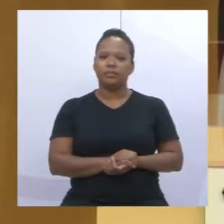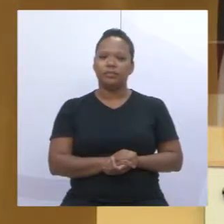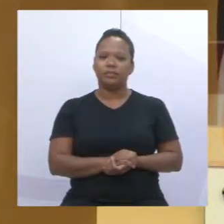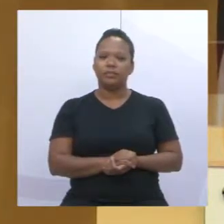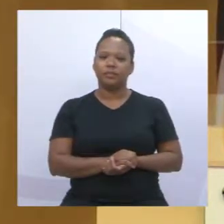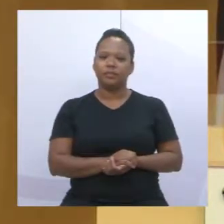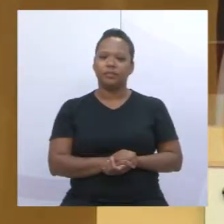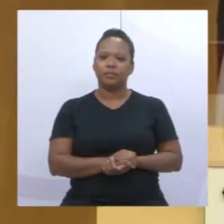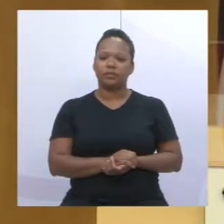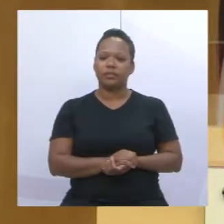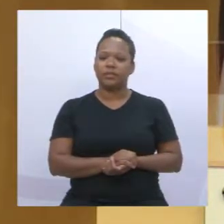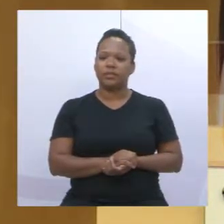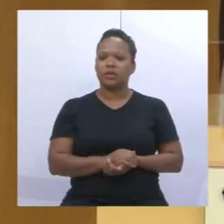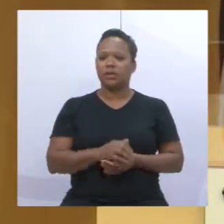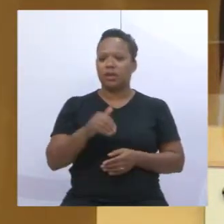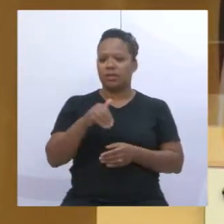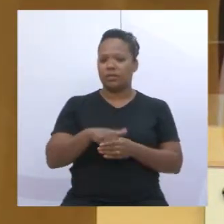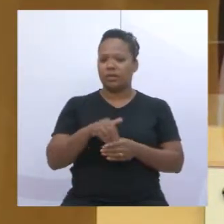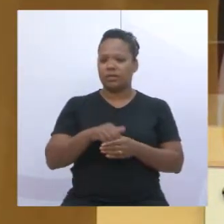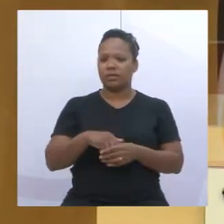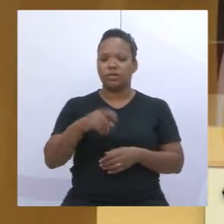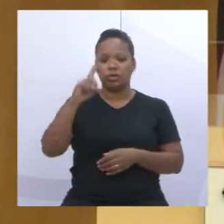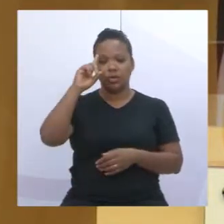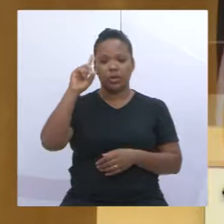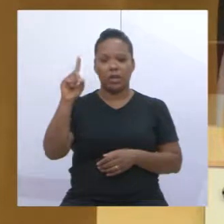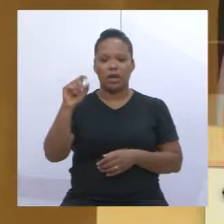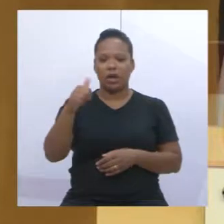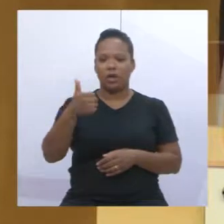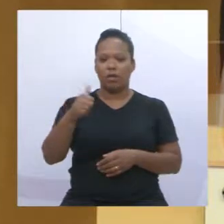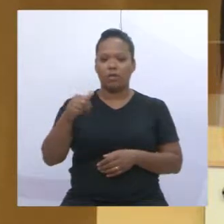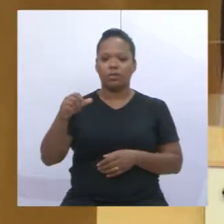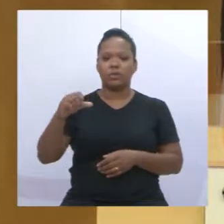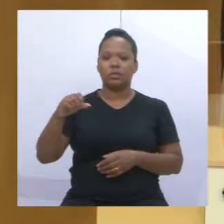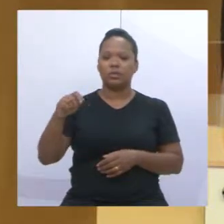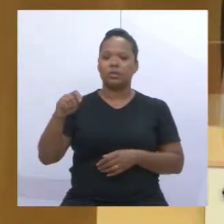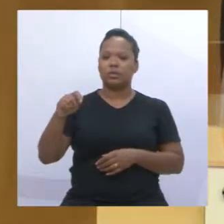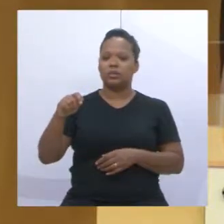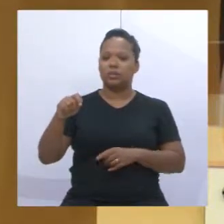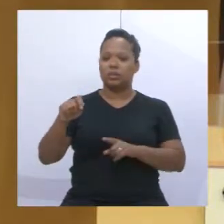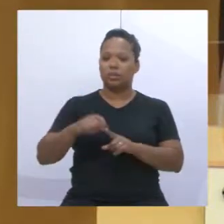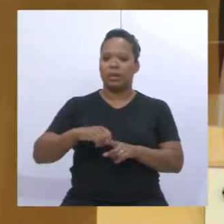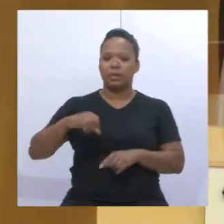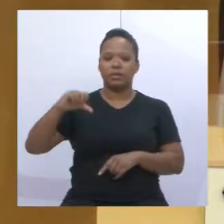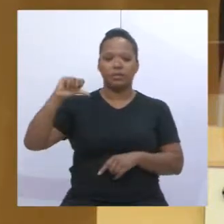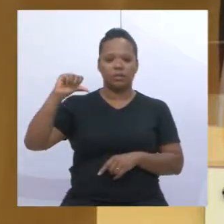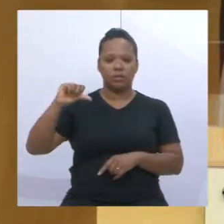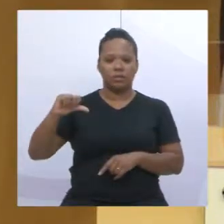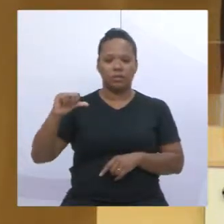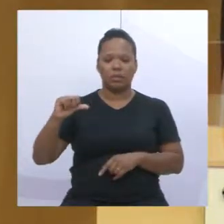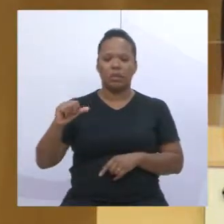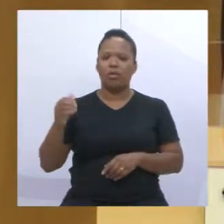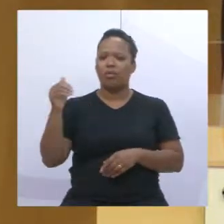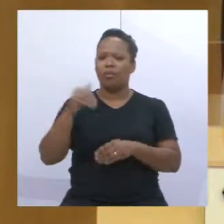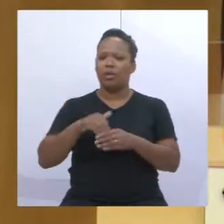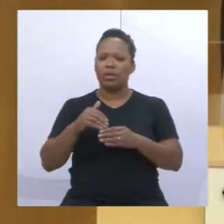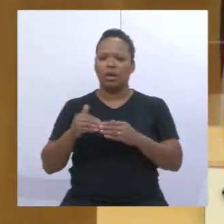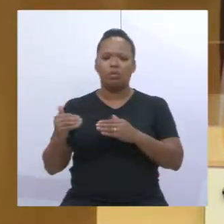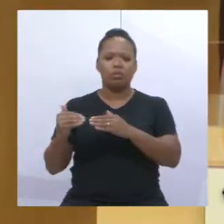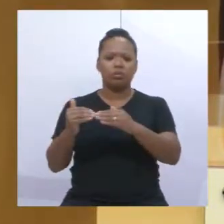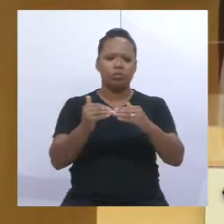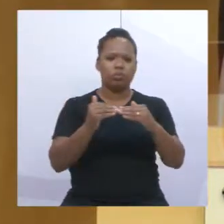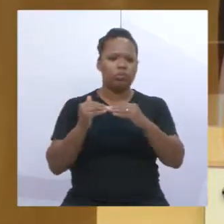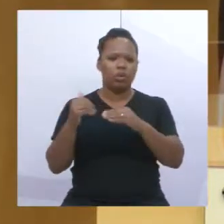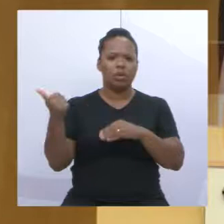Depois da votação de 11/9, oportunidade que o mesmo for aprovado por unanimidade, com 12